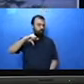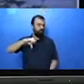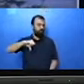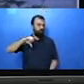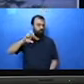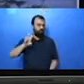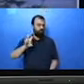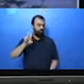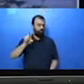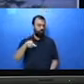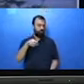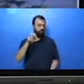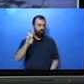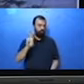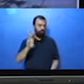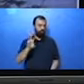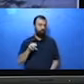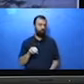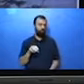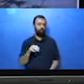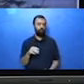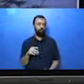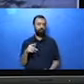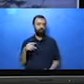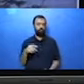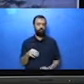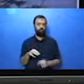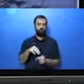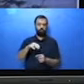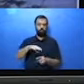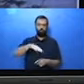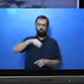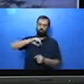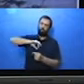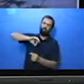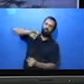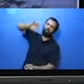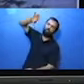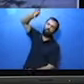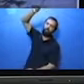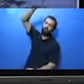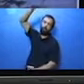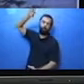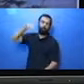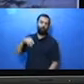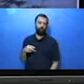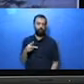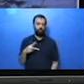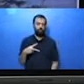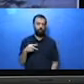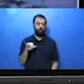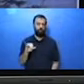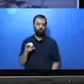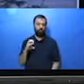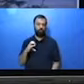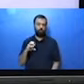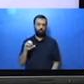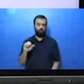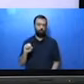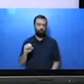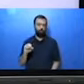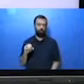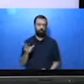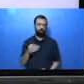2.995,30 metros, o Pico da Neblina é o ponto mais alto do relevo brasileiro.